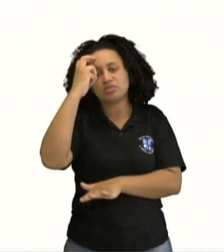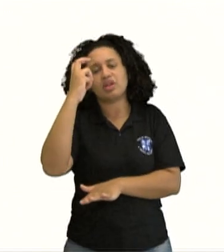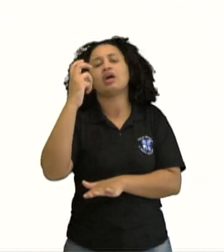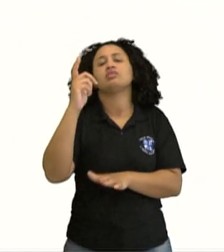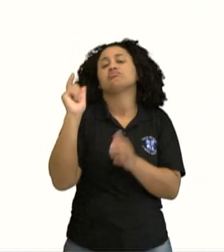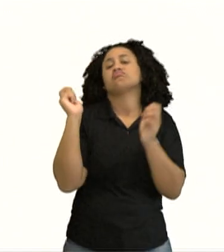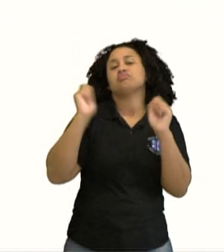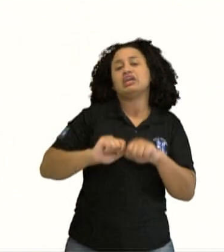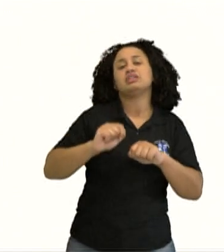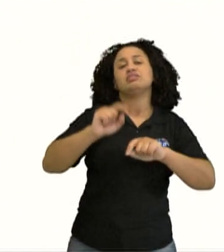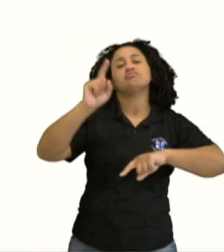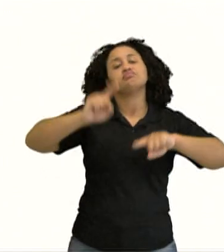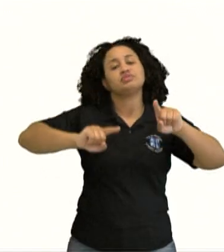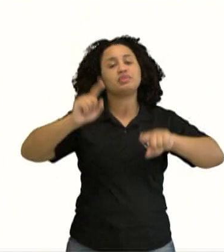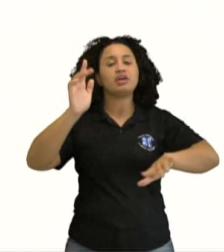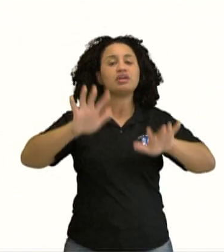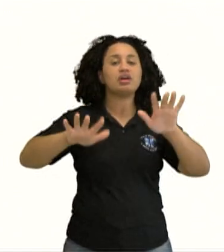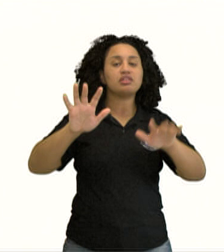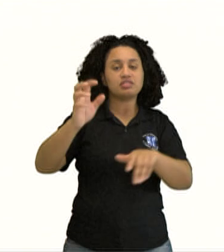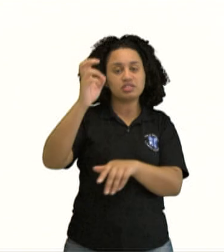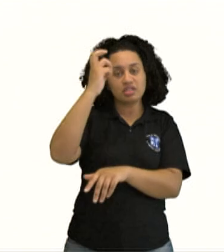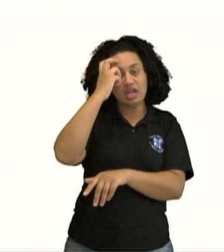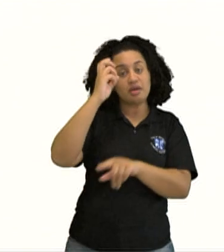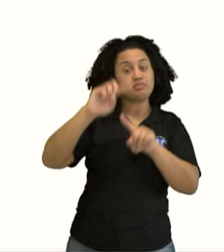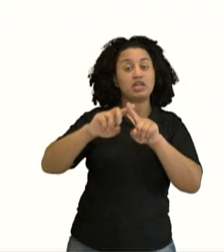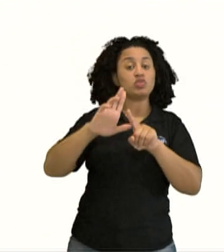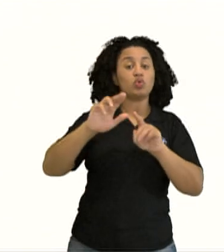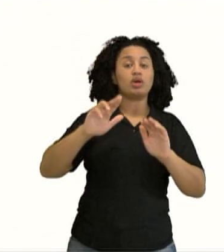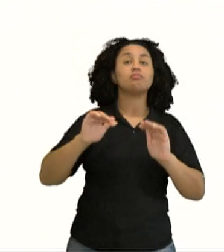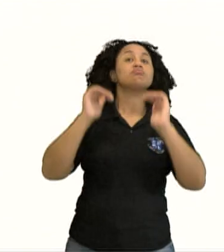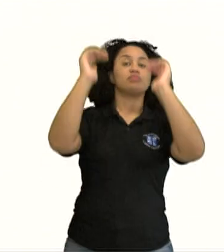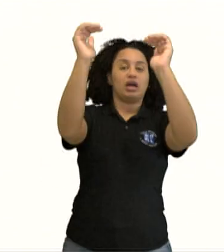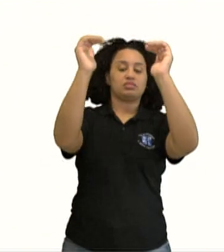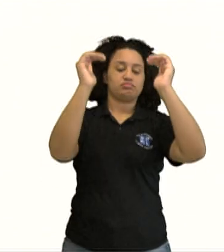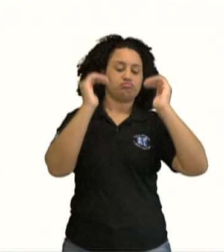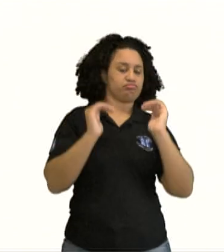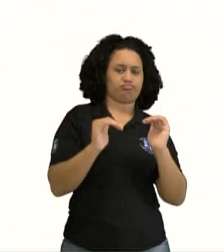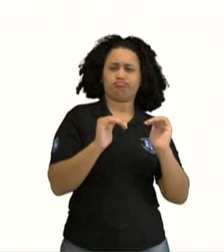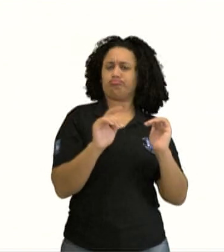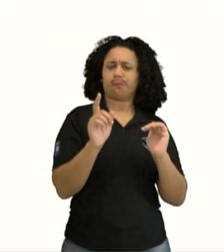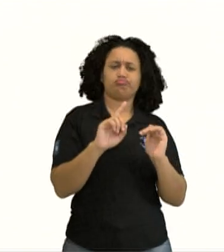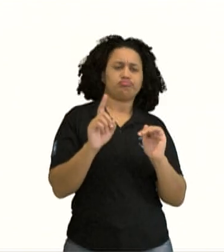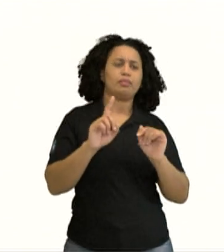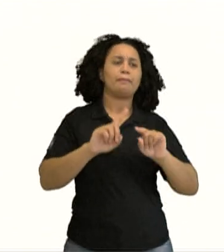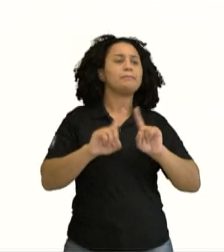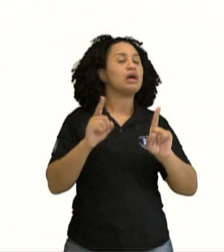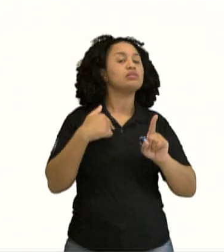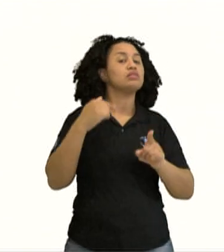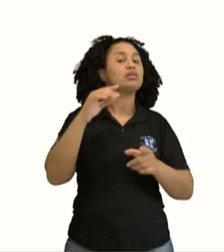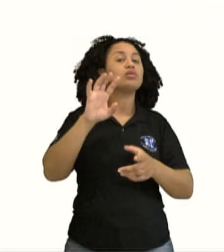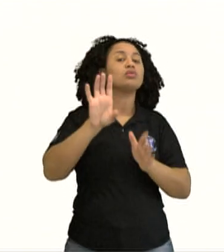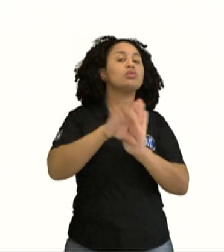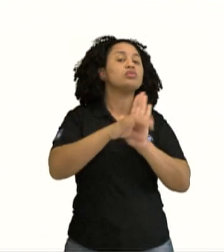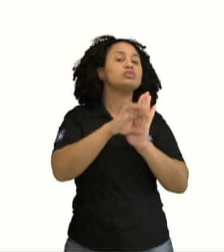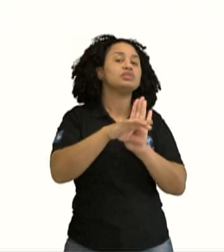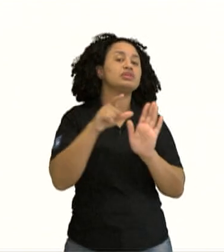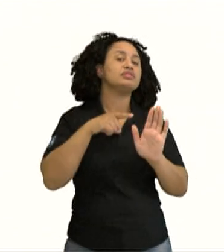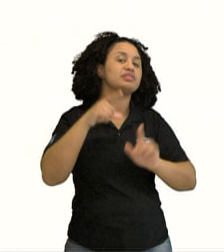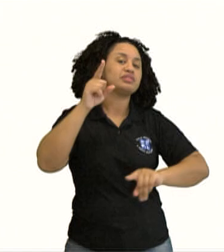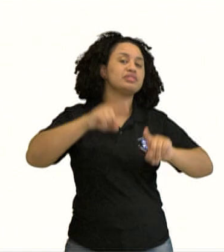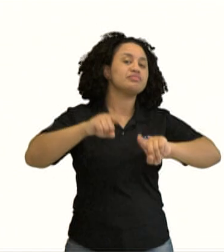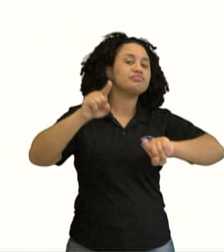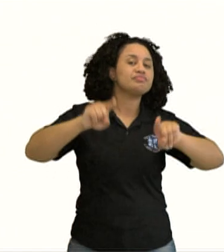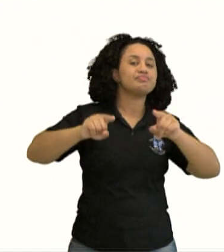relativizar as culturas, mas não de hierarquizar elas. Vamos entender, então, o conceito desse relativismo. Ele entende